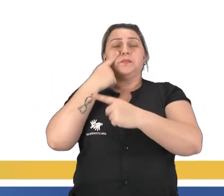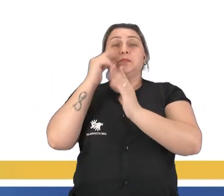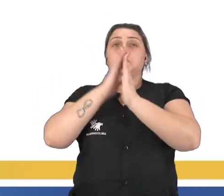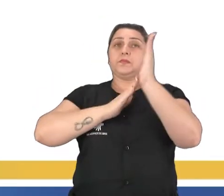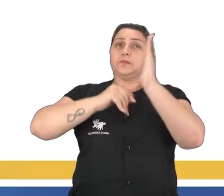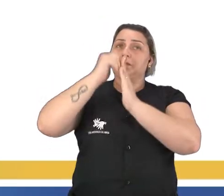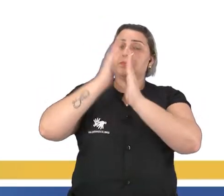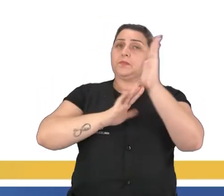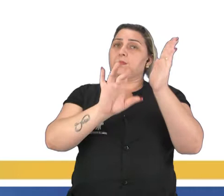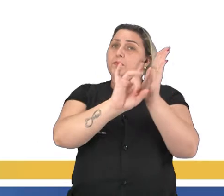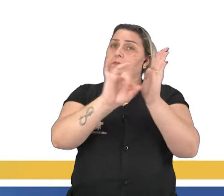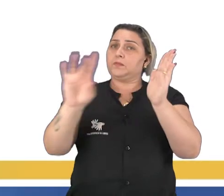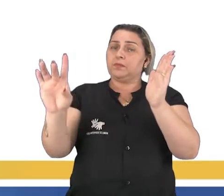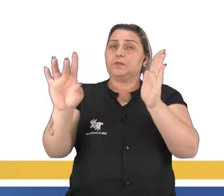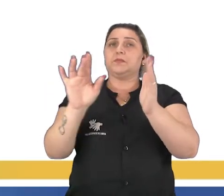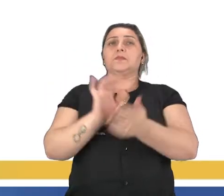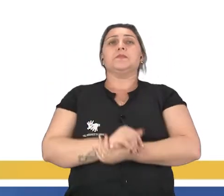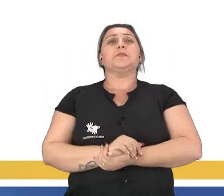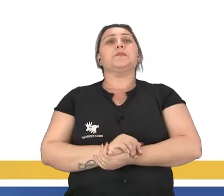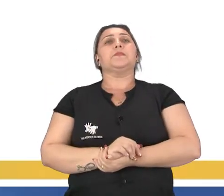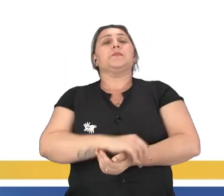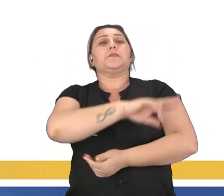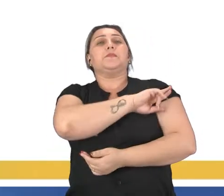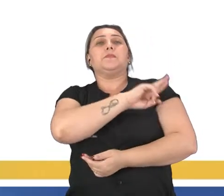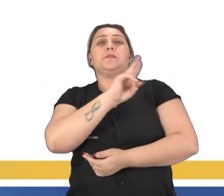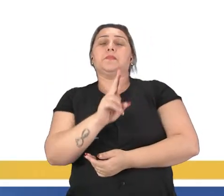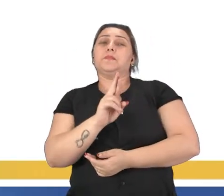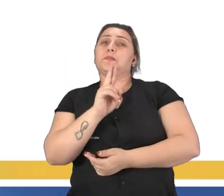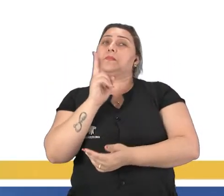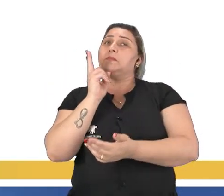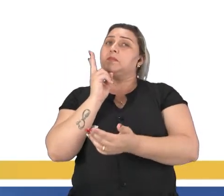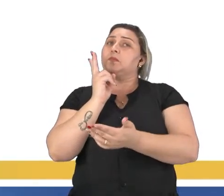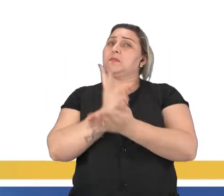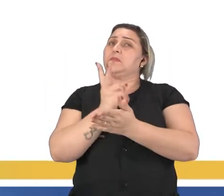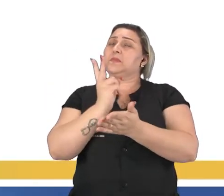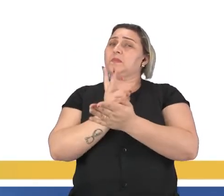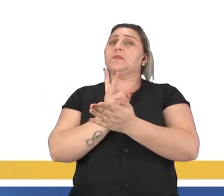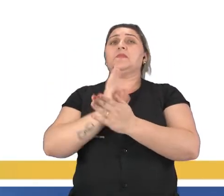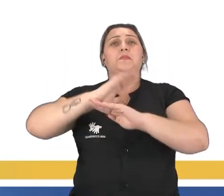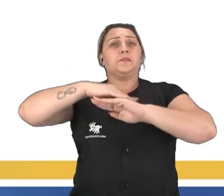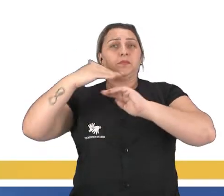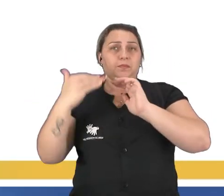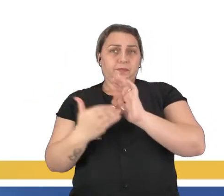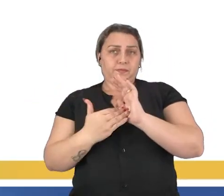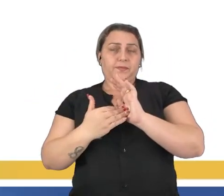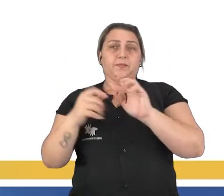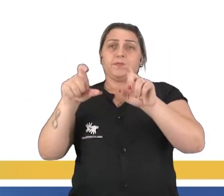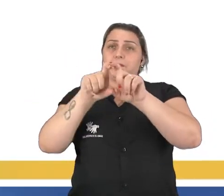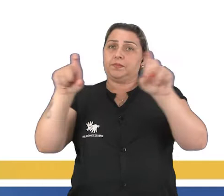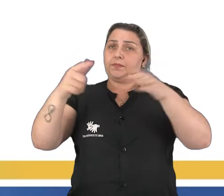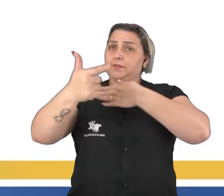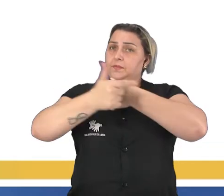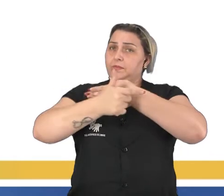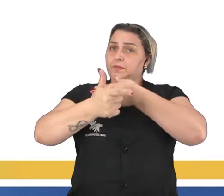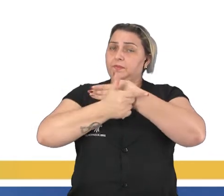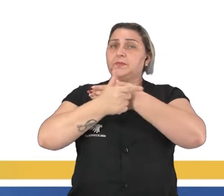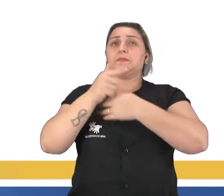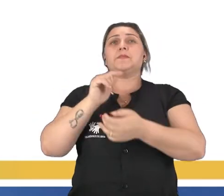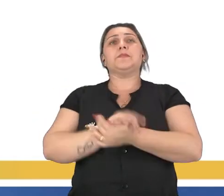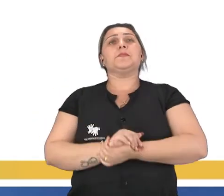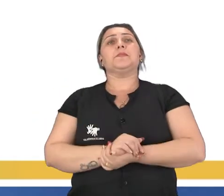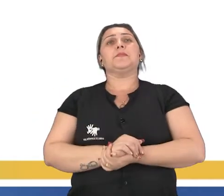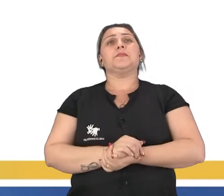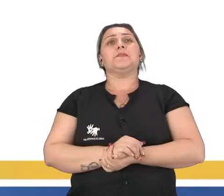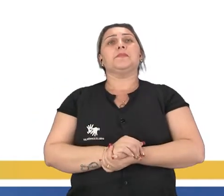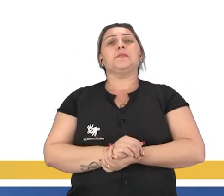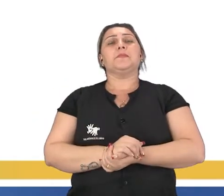partes pintadas de cada tira representam a mesma parte do todo. Nesse caso, a tira de papel. Apesar de